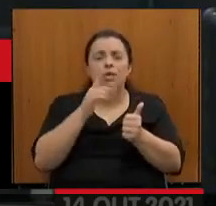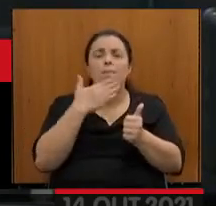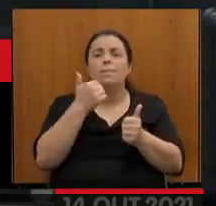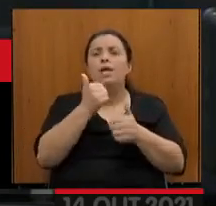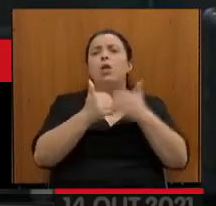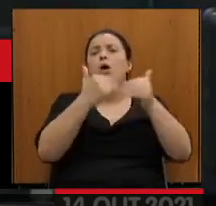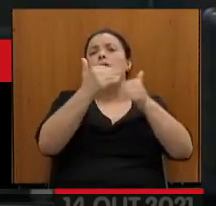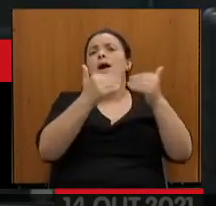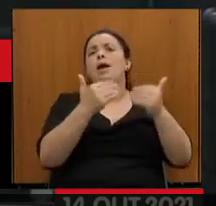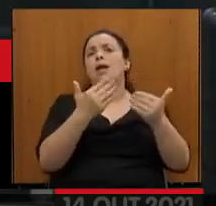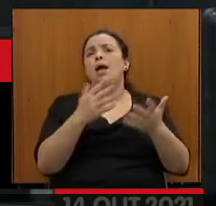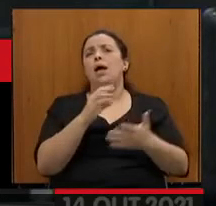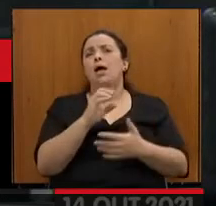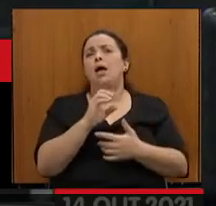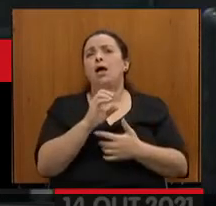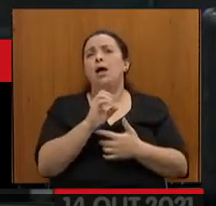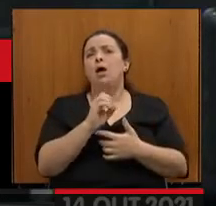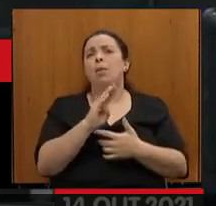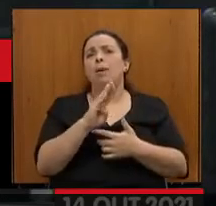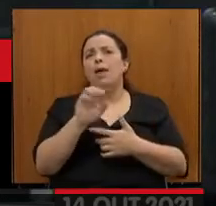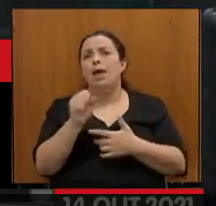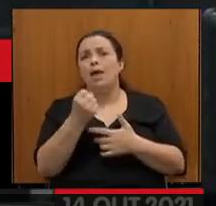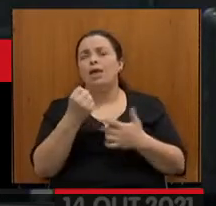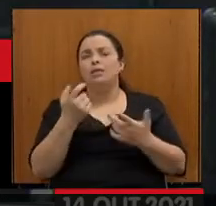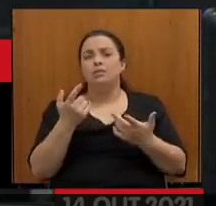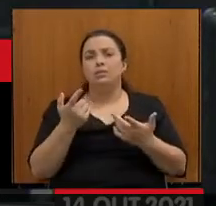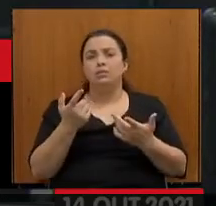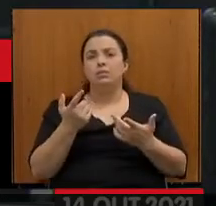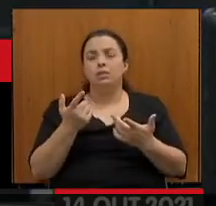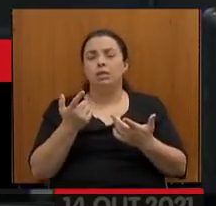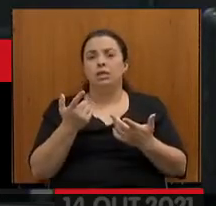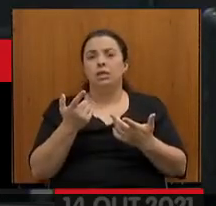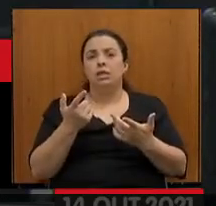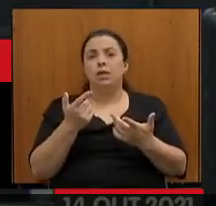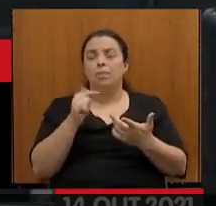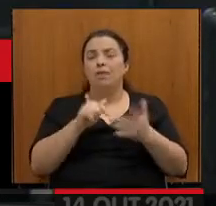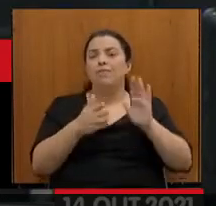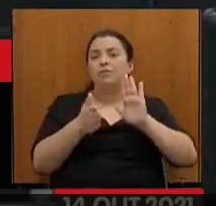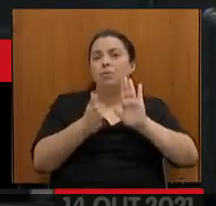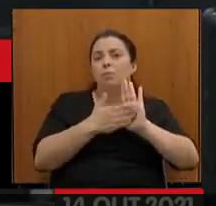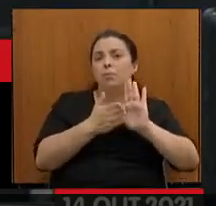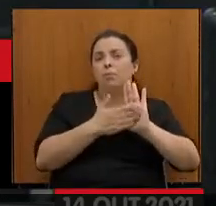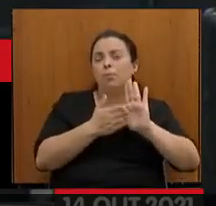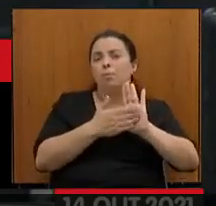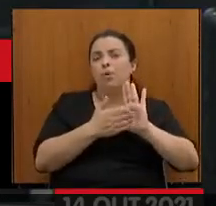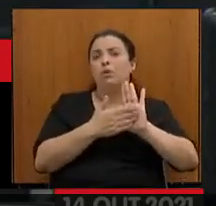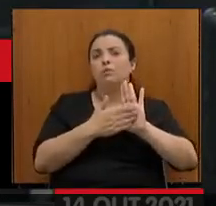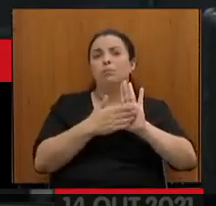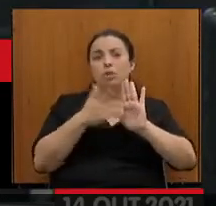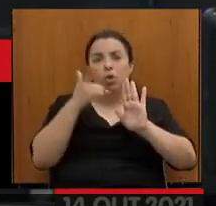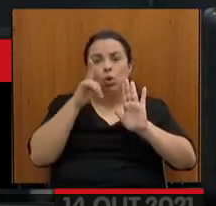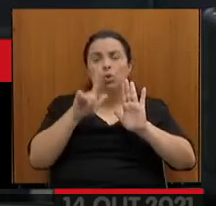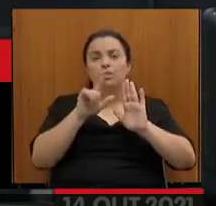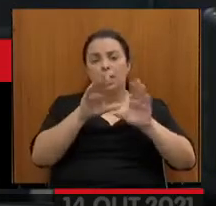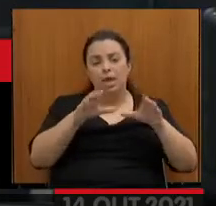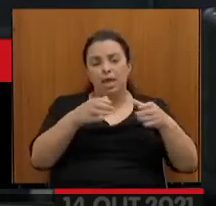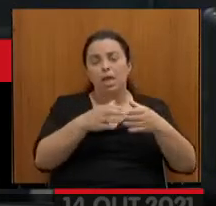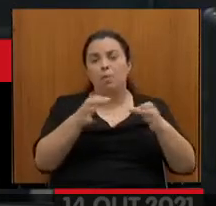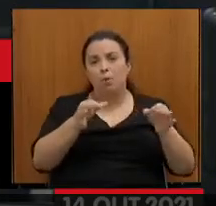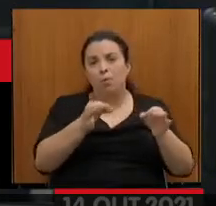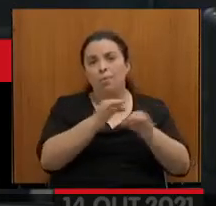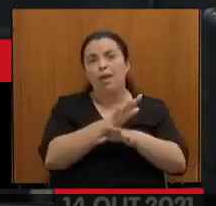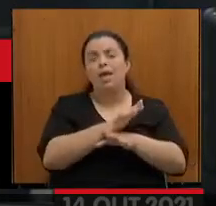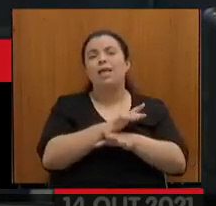Sem substituir o gestor, fazendo propostas efetivas para que essas equipes possam estar completas, possam estar cadastradas no